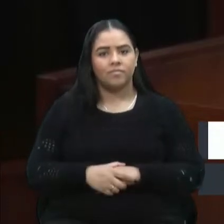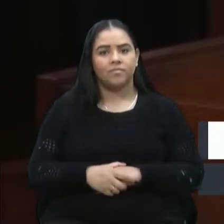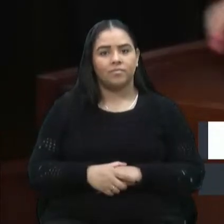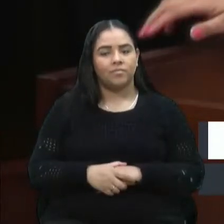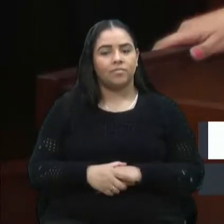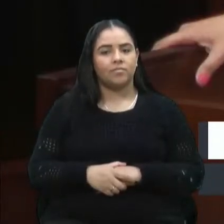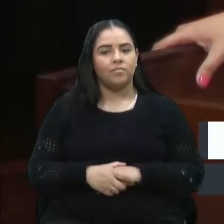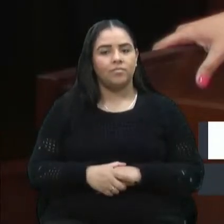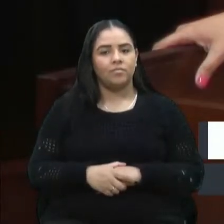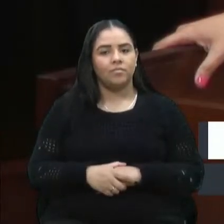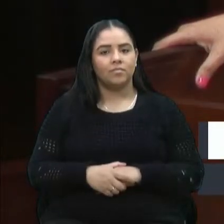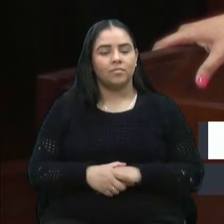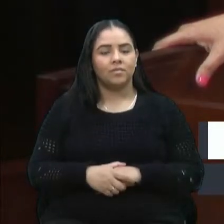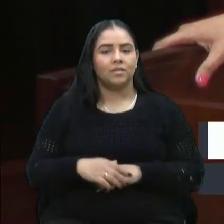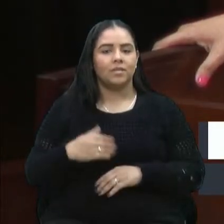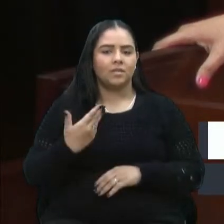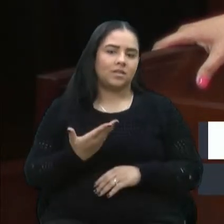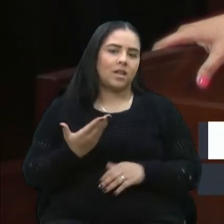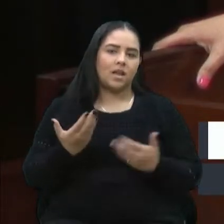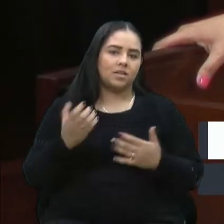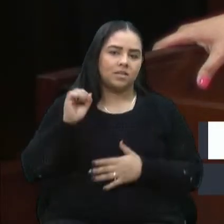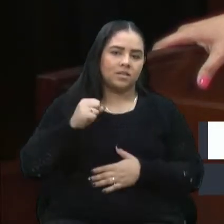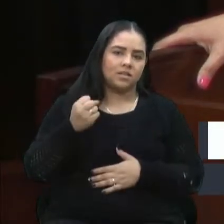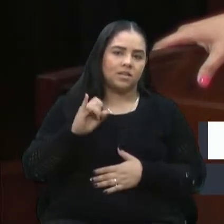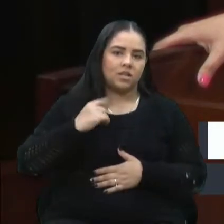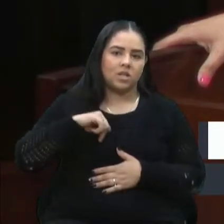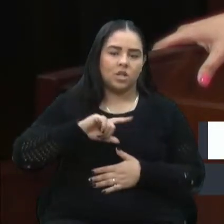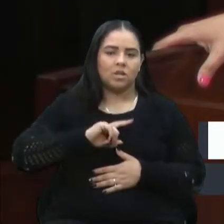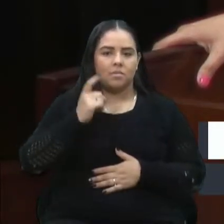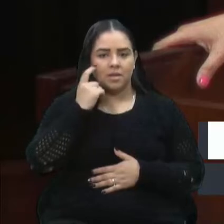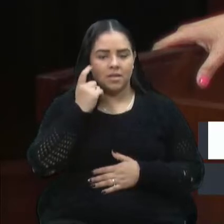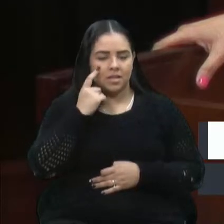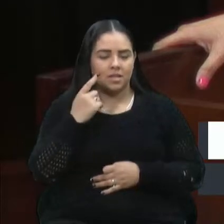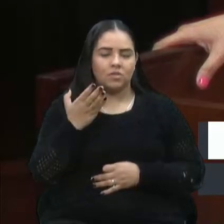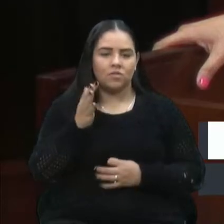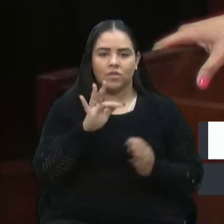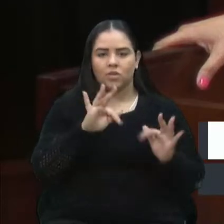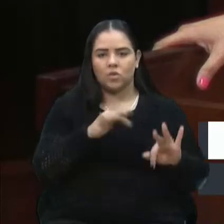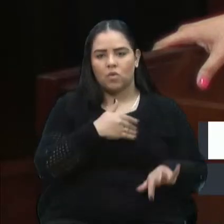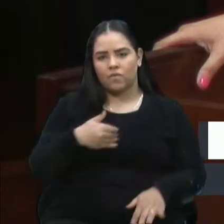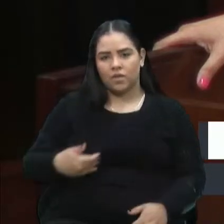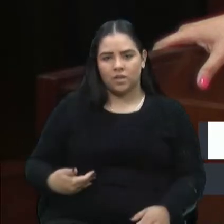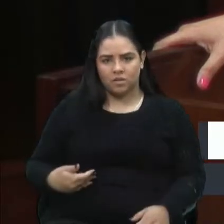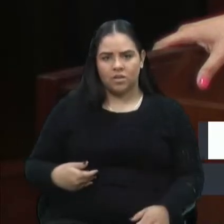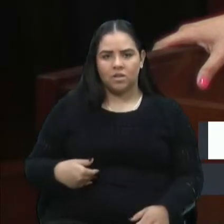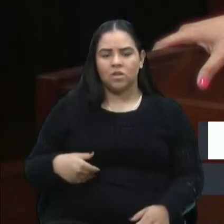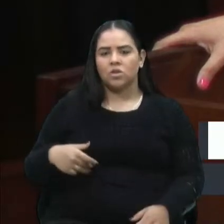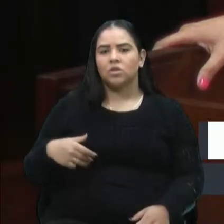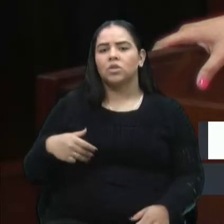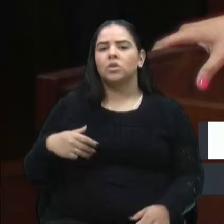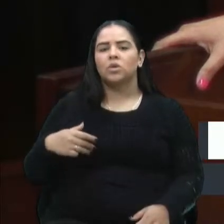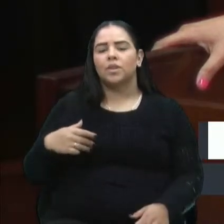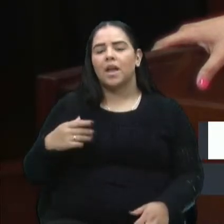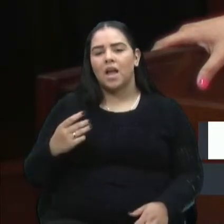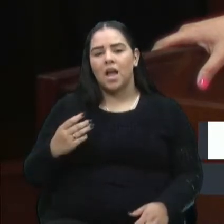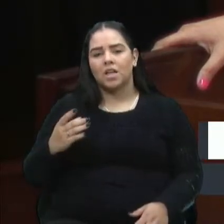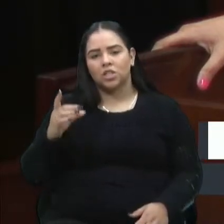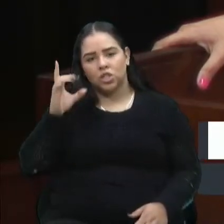ponto... aí, bom, se a gente considerar isso, lá no final do governo Dilma, nós tínhamos,